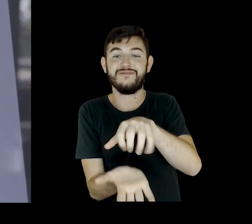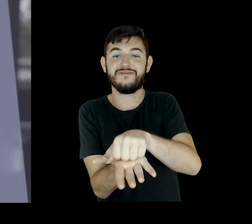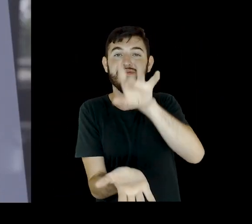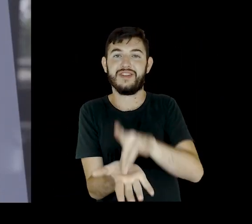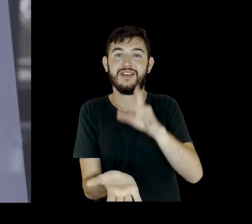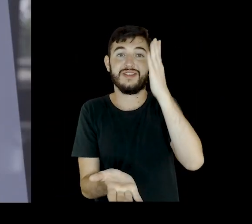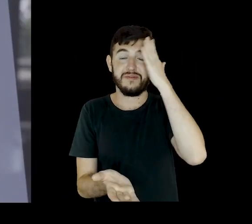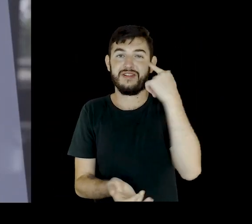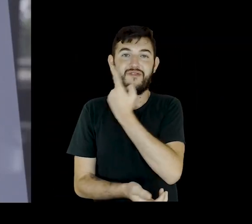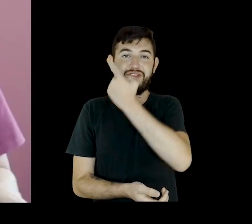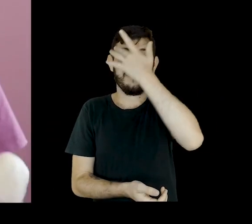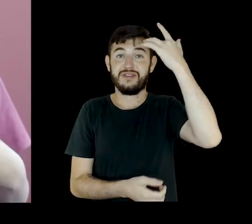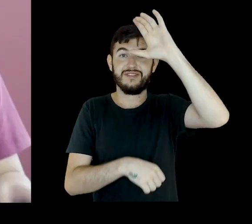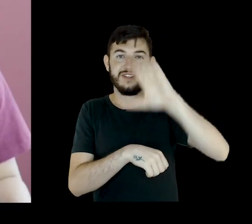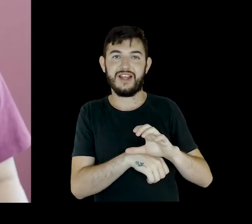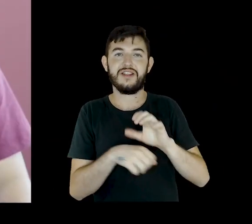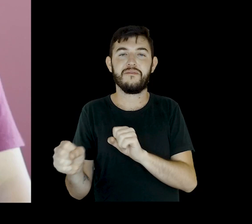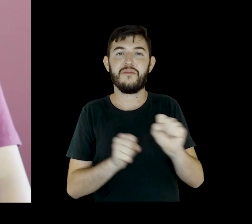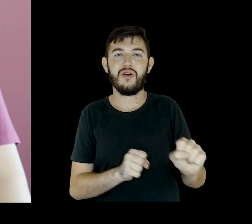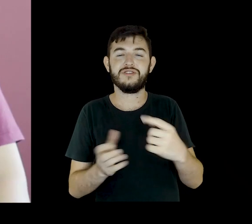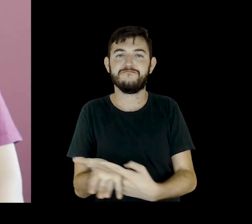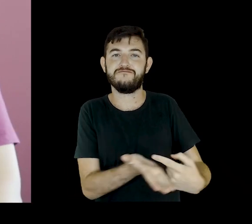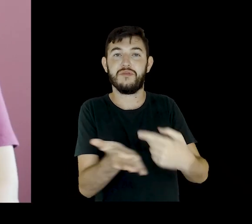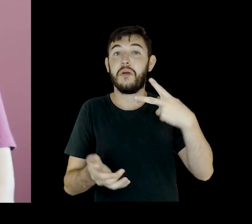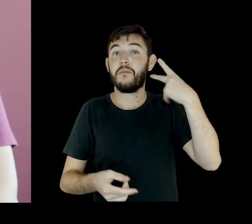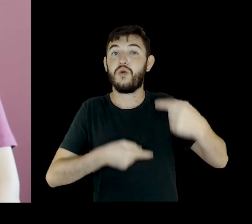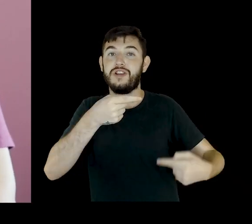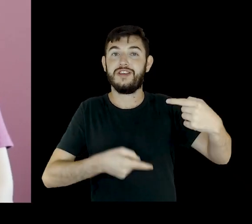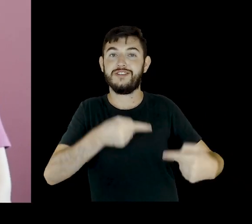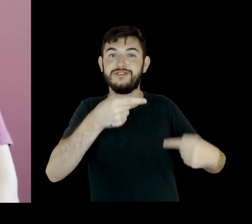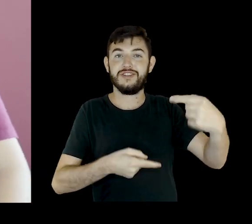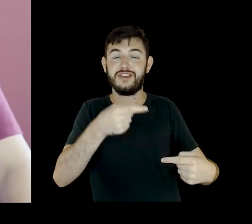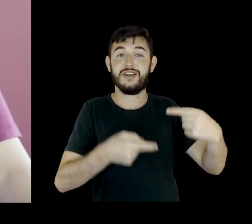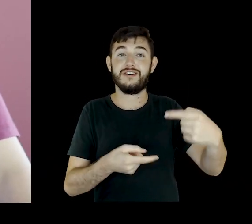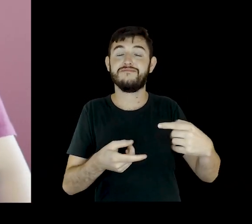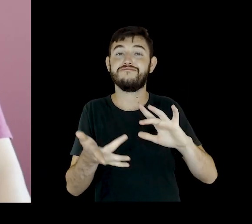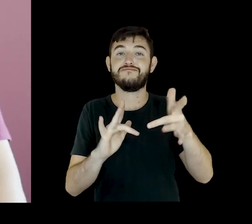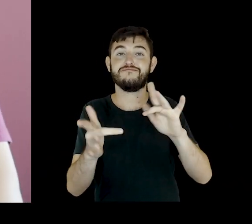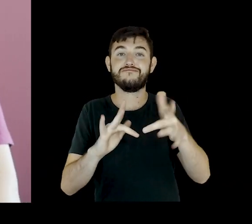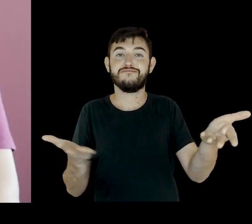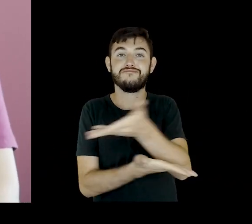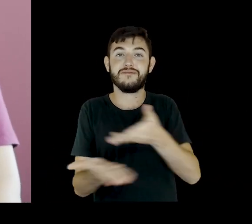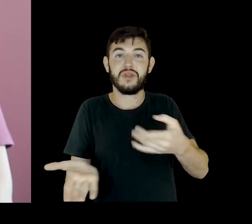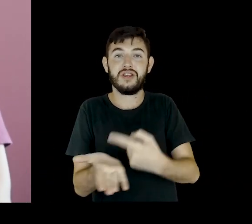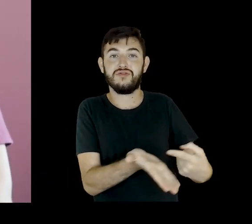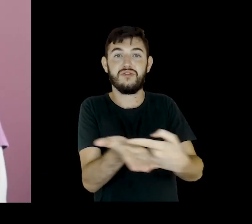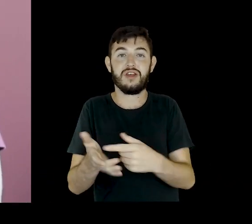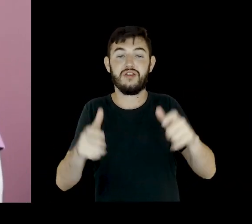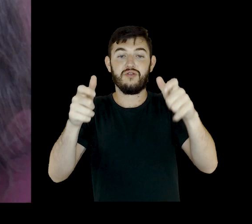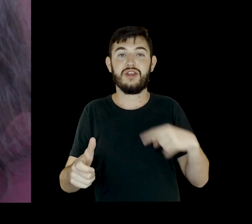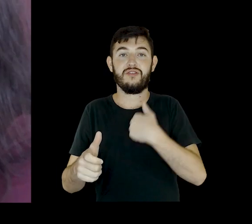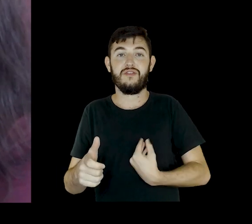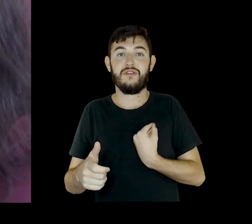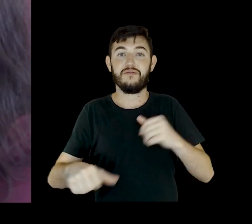que a gente, enquanto cidadãos comuns, a gente pode fazer política também, a gente pode se articular, pode transformar o lugar que a gente vive num lugar